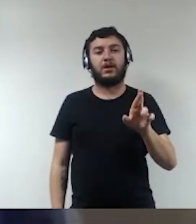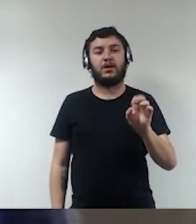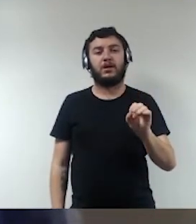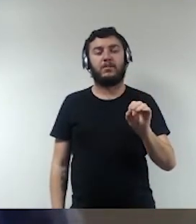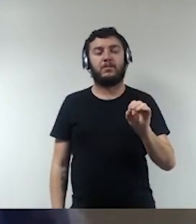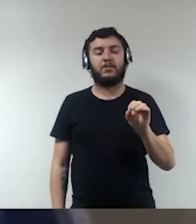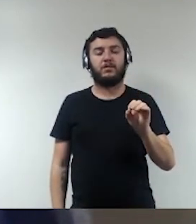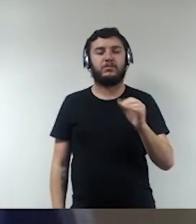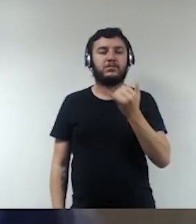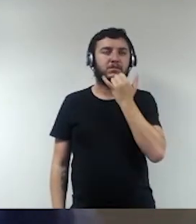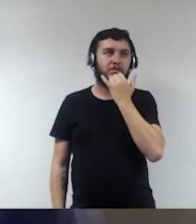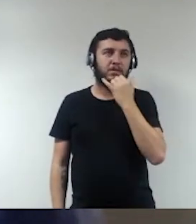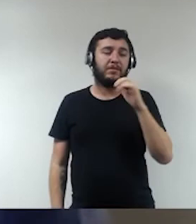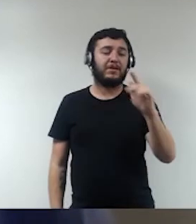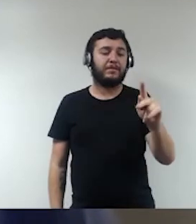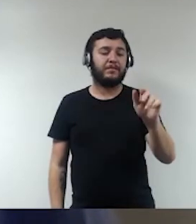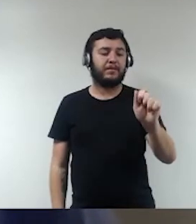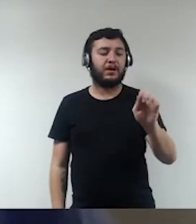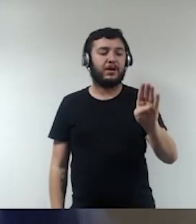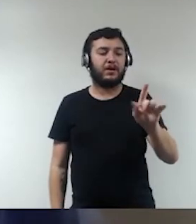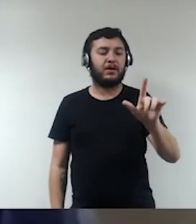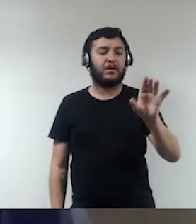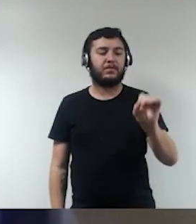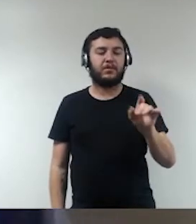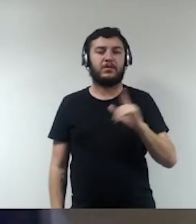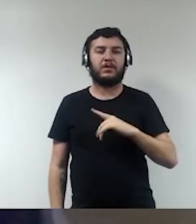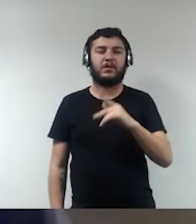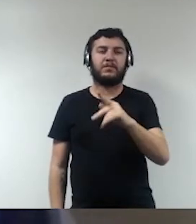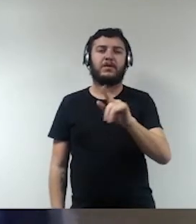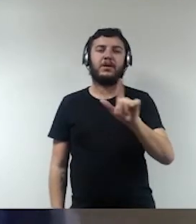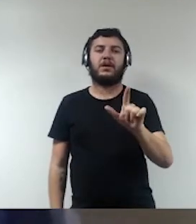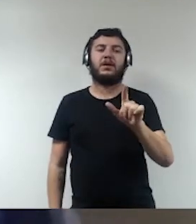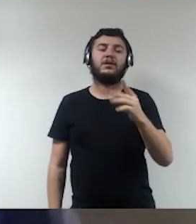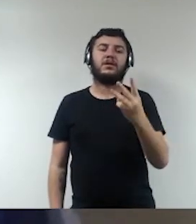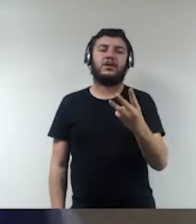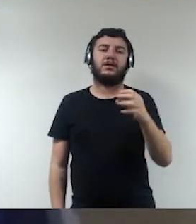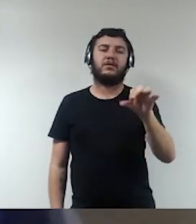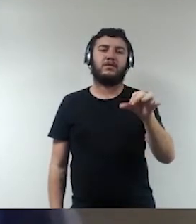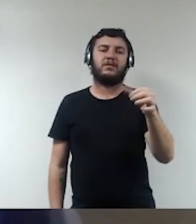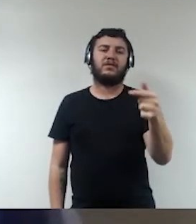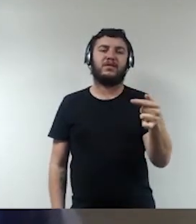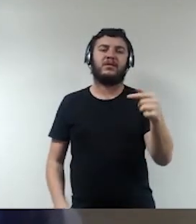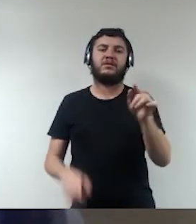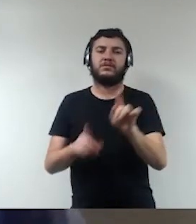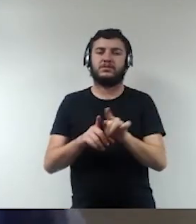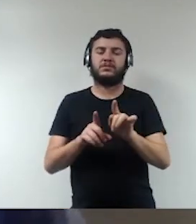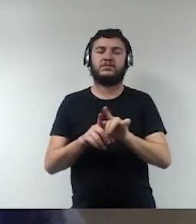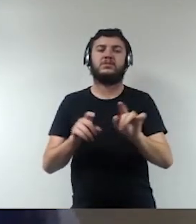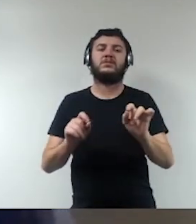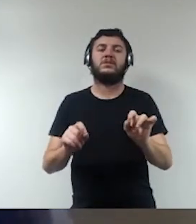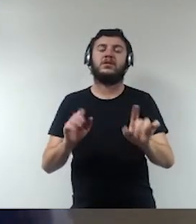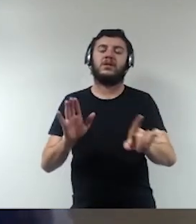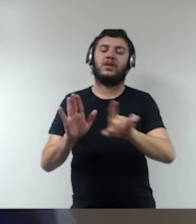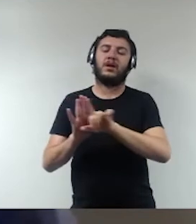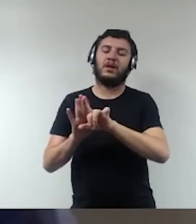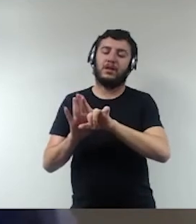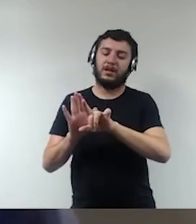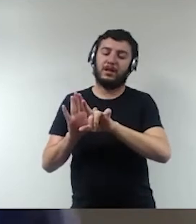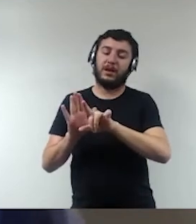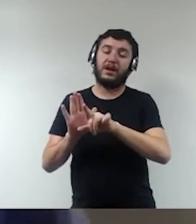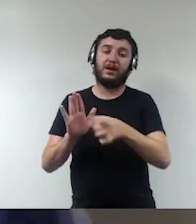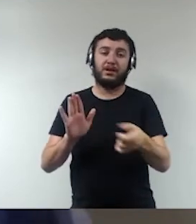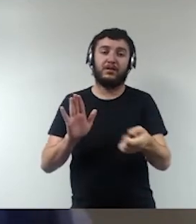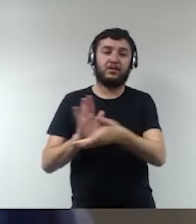essa iniciativa da PL 1397, né, essa iniciativa legislativa e que traz a figura da